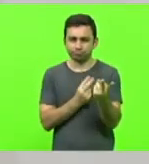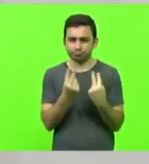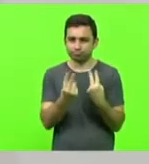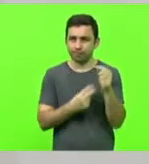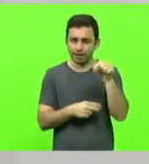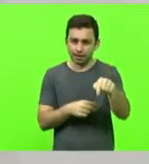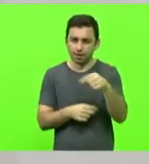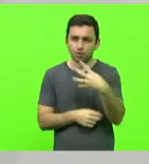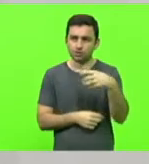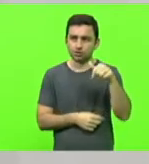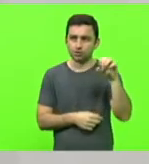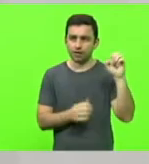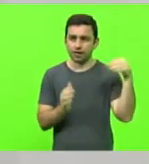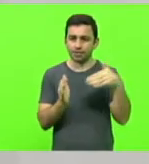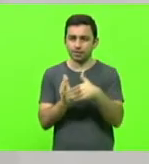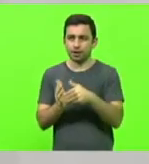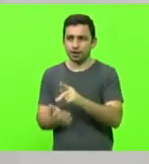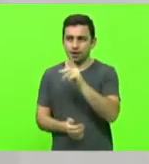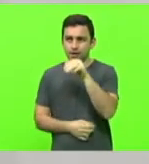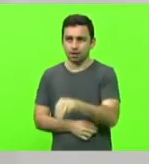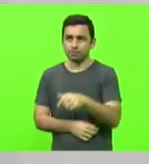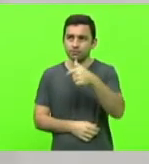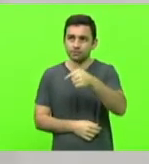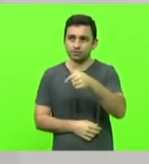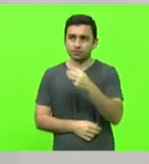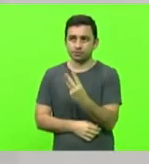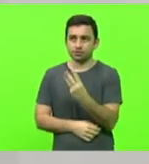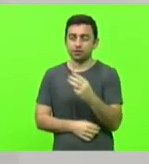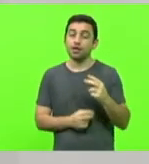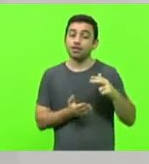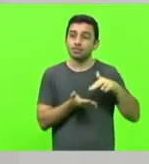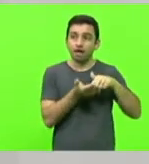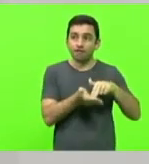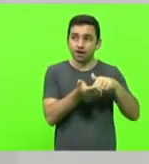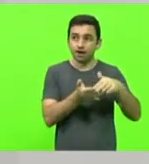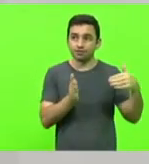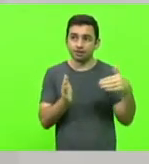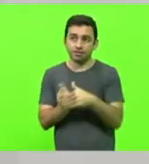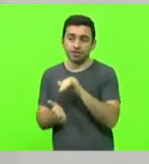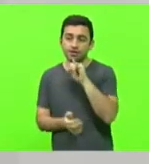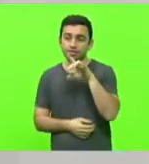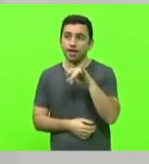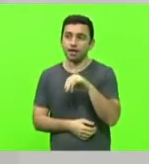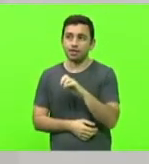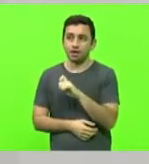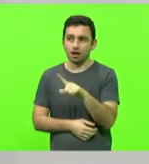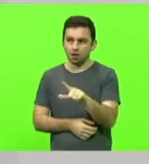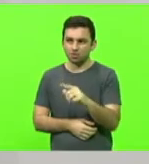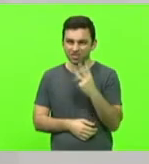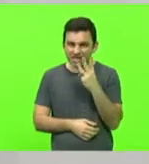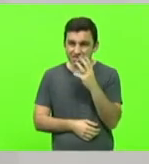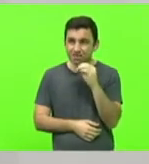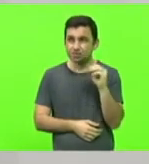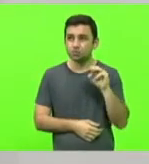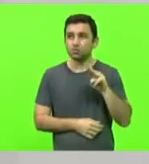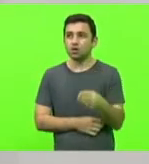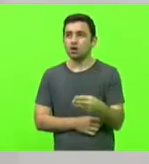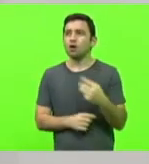BR-470 até o quilômetro 73, de Navegantes até Indaial, 300 milhões. Por que que o